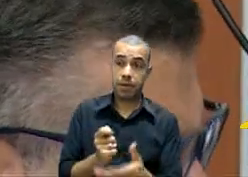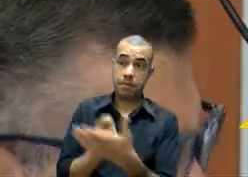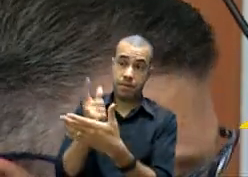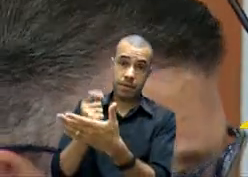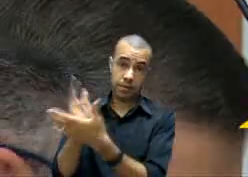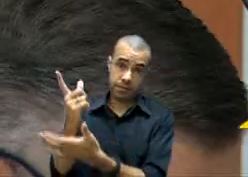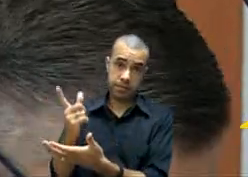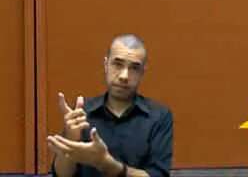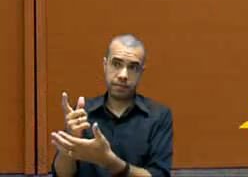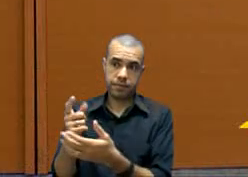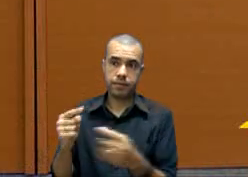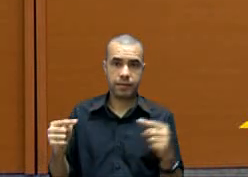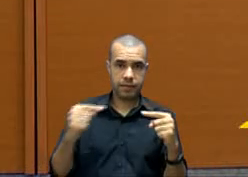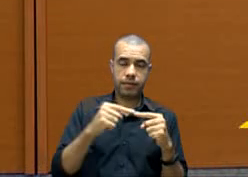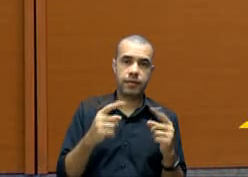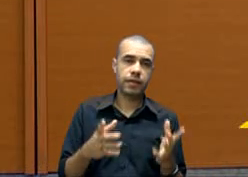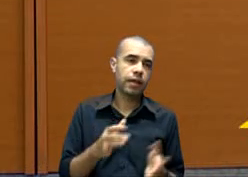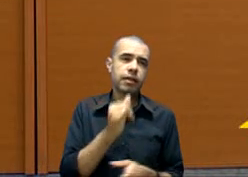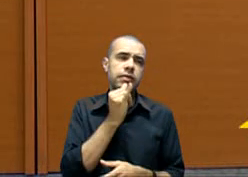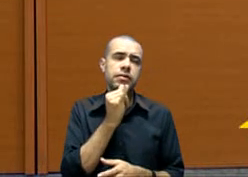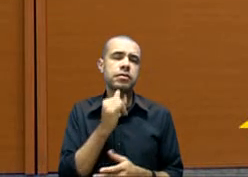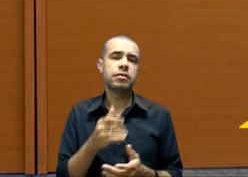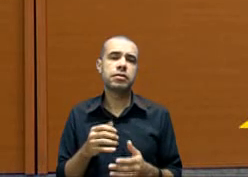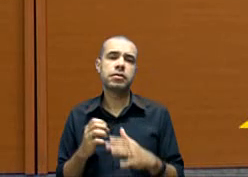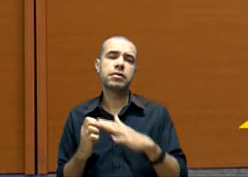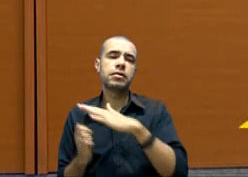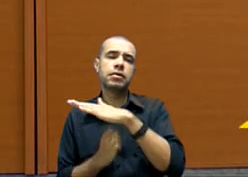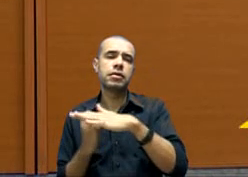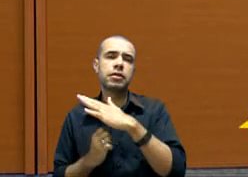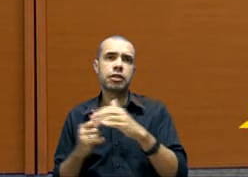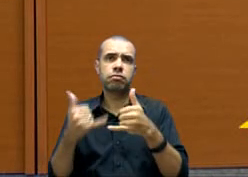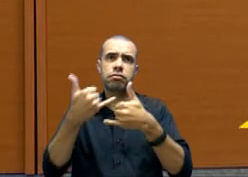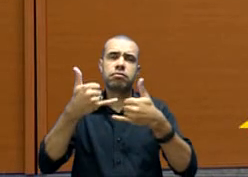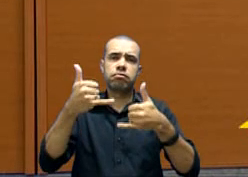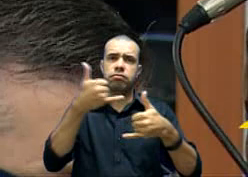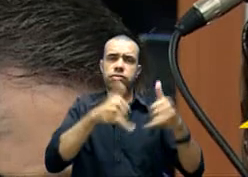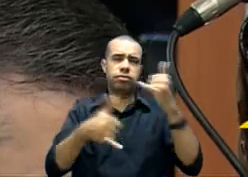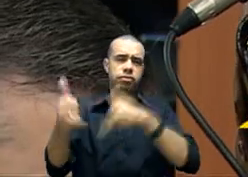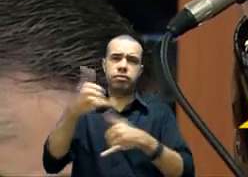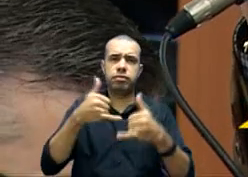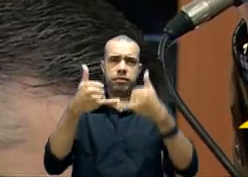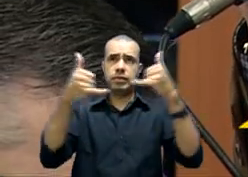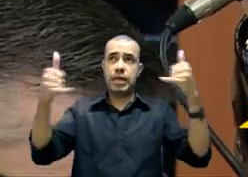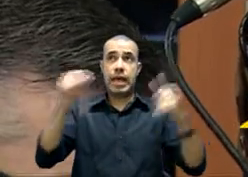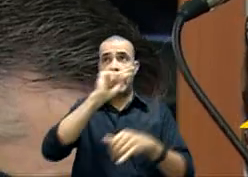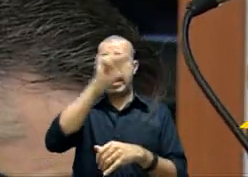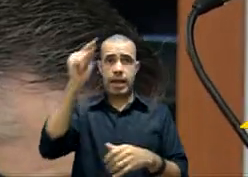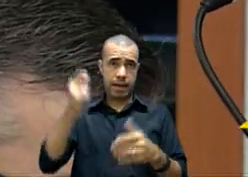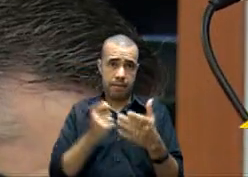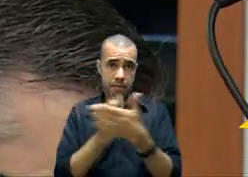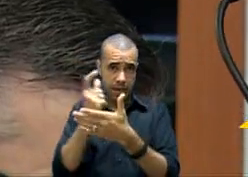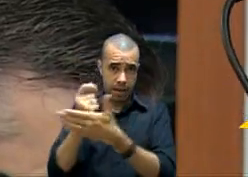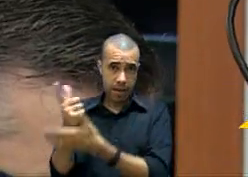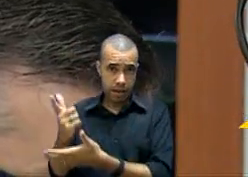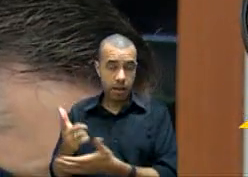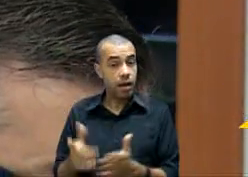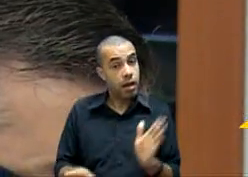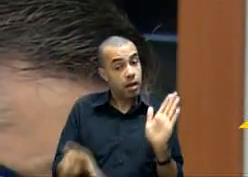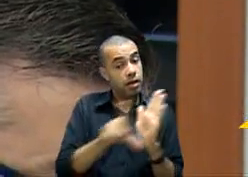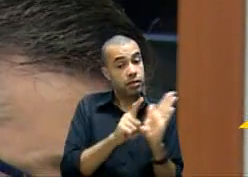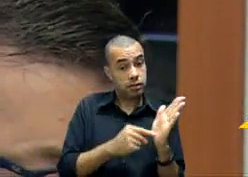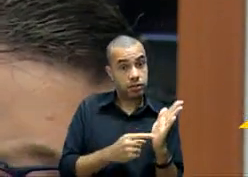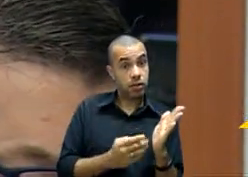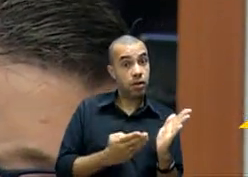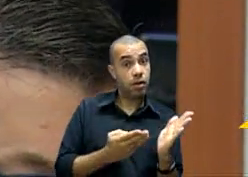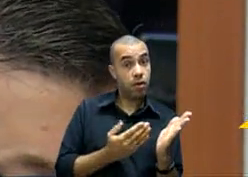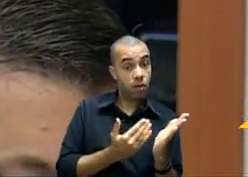empresas de energia, por exemplo, estão pagando? Ou elas recorreram? A lei valendo agora, elas têm que...